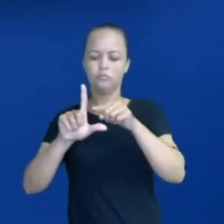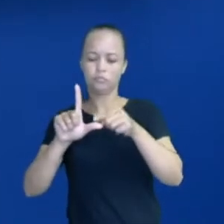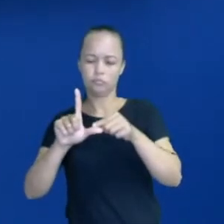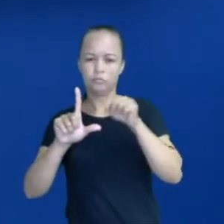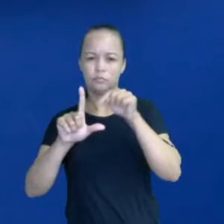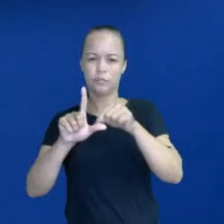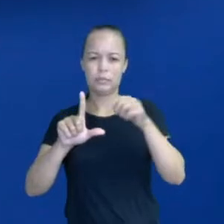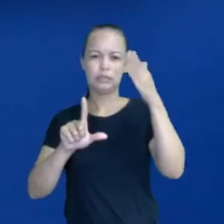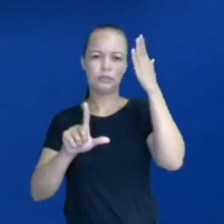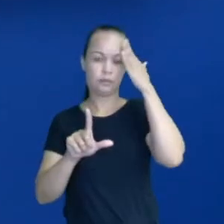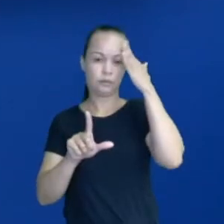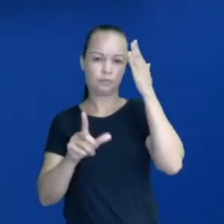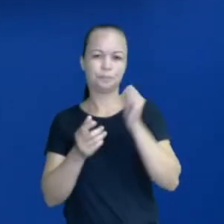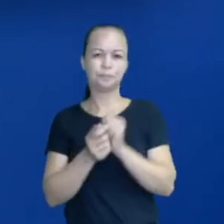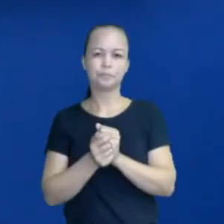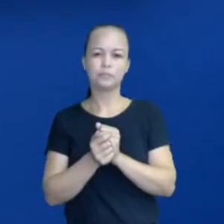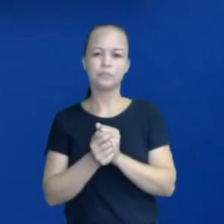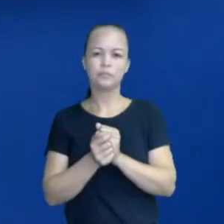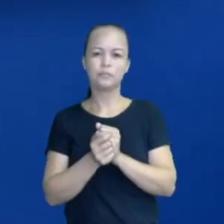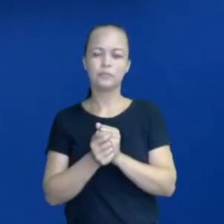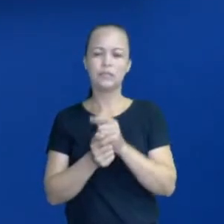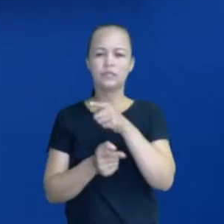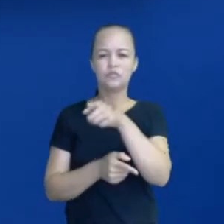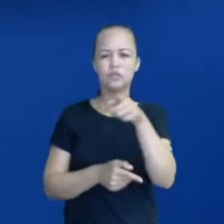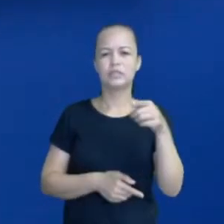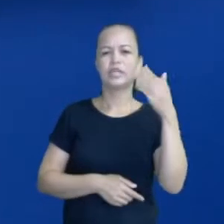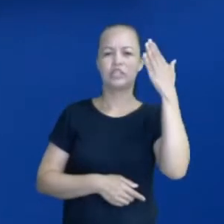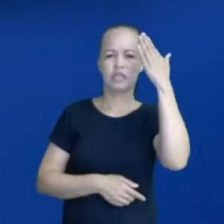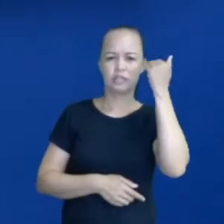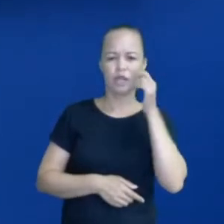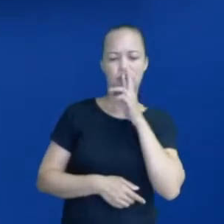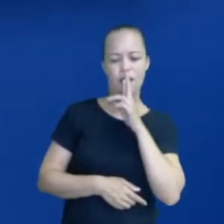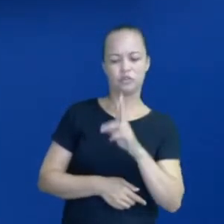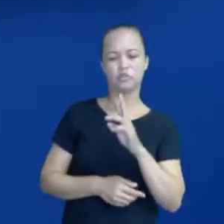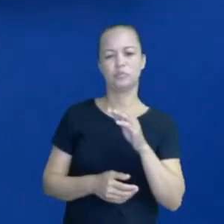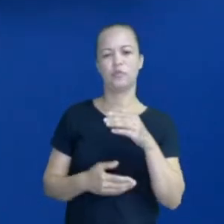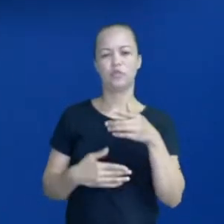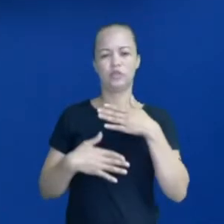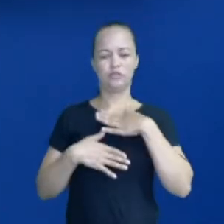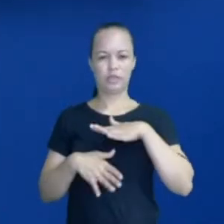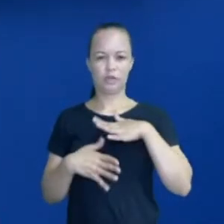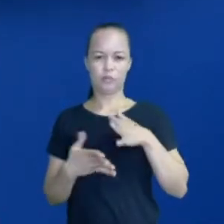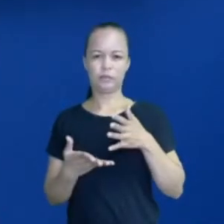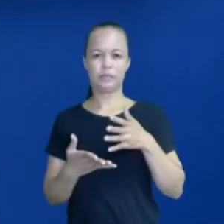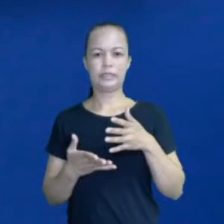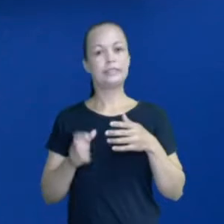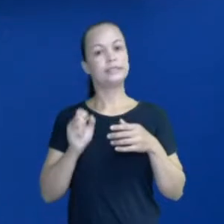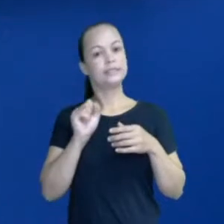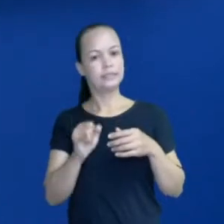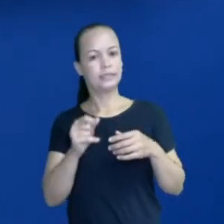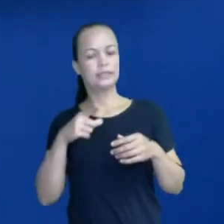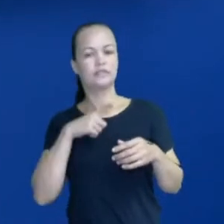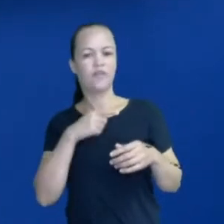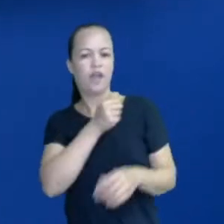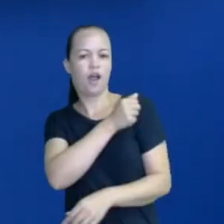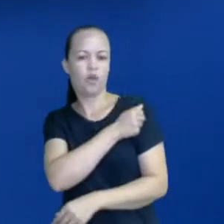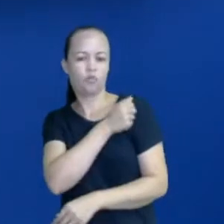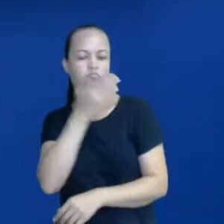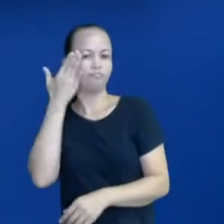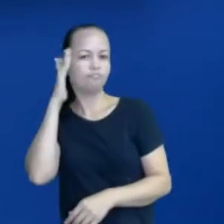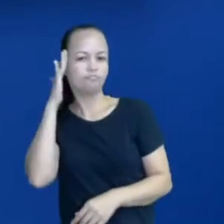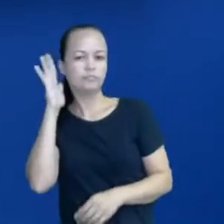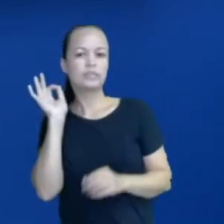guarda aí. Quem já souber a resposta, já fica tranquilo. Quem não souber, não tiver ideia de como isso foi feito, a